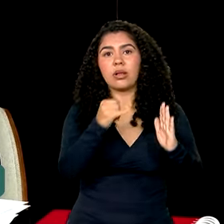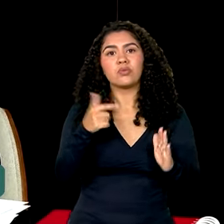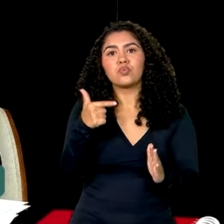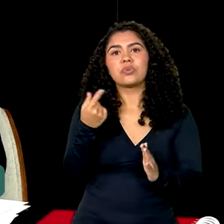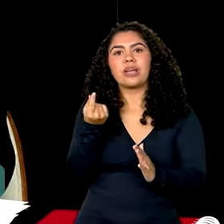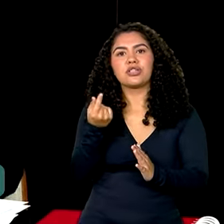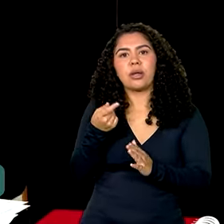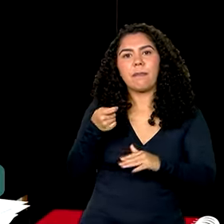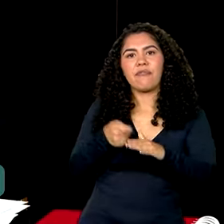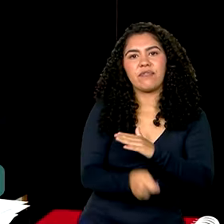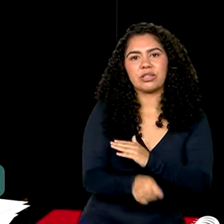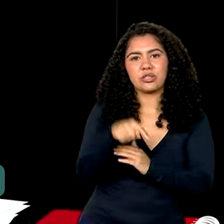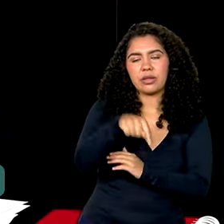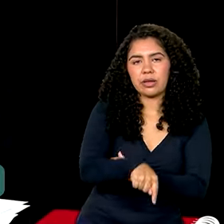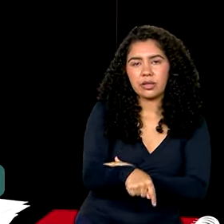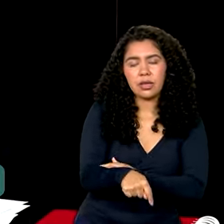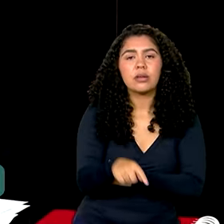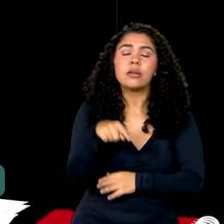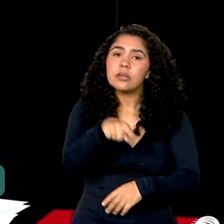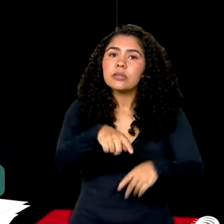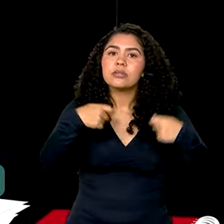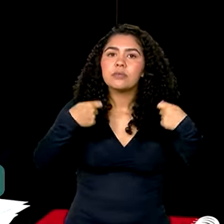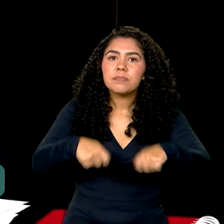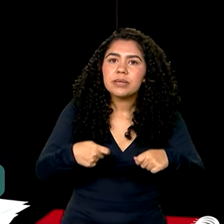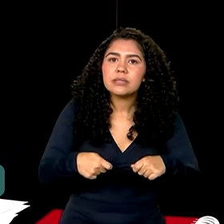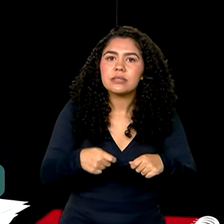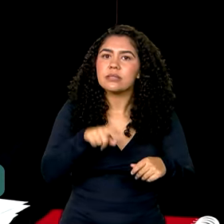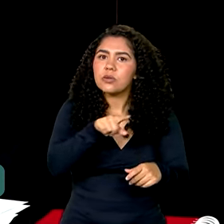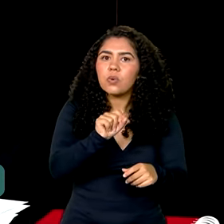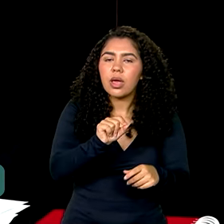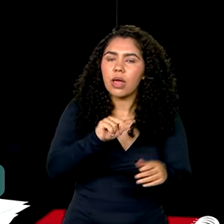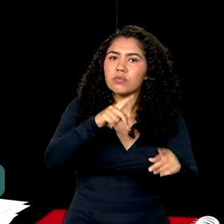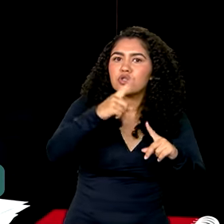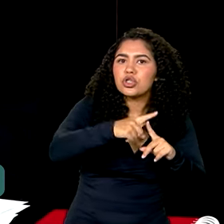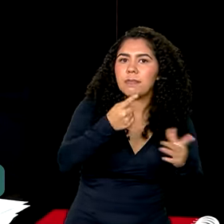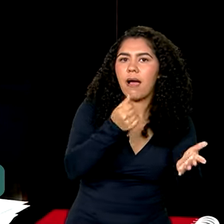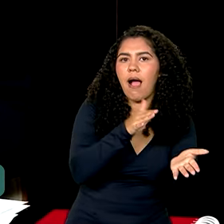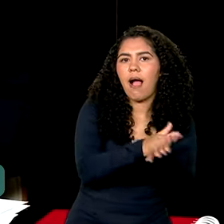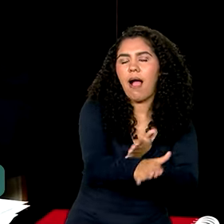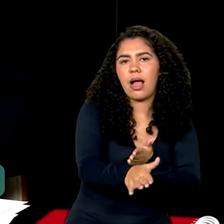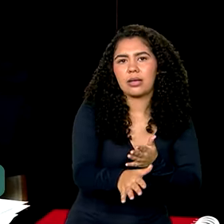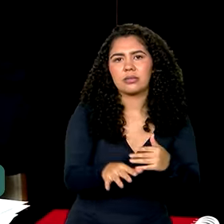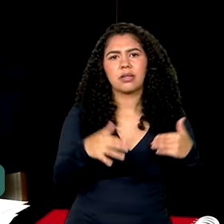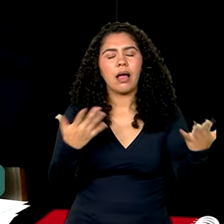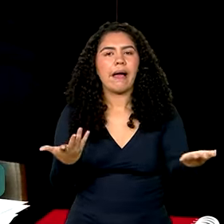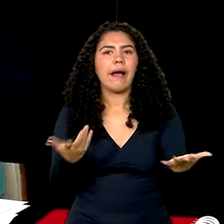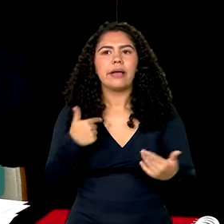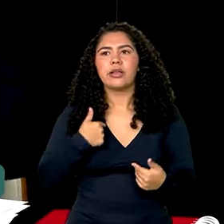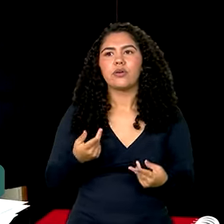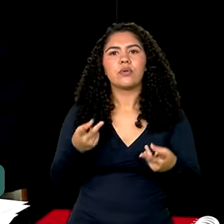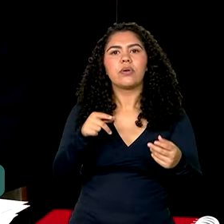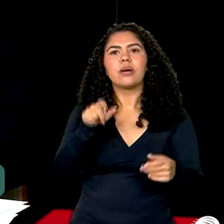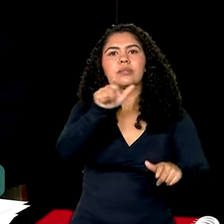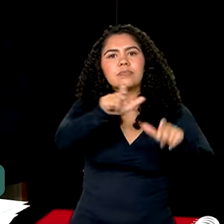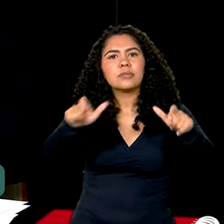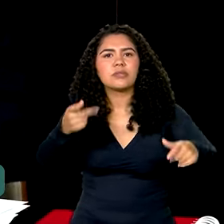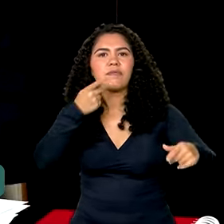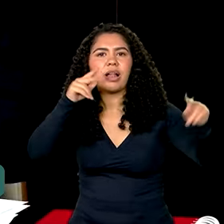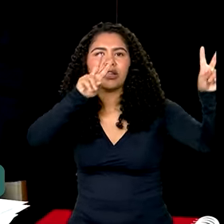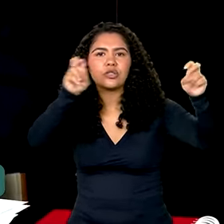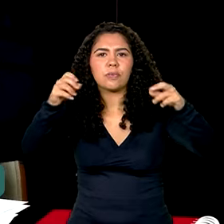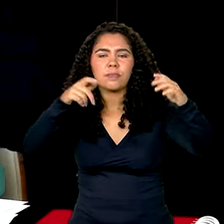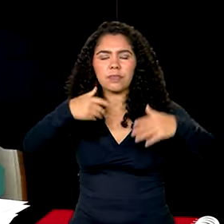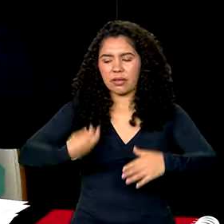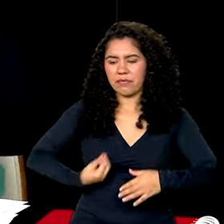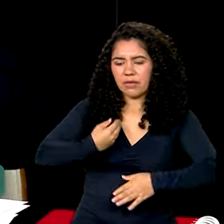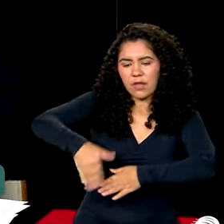dentro. E isso tem que ser tratado como gasto. Eu não vejo o mercado falar, sabe, dos moradores de rua. Eu não